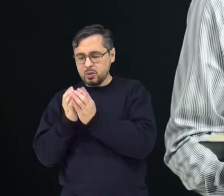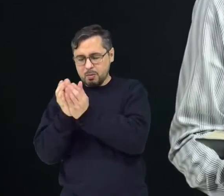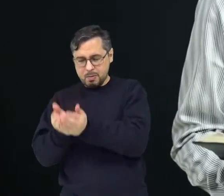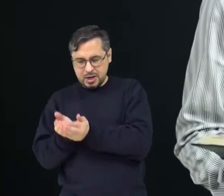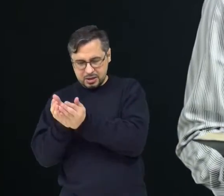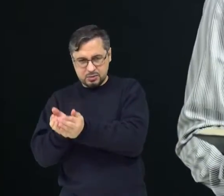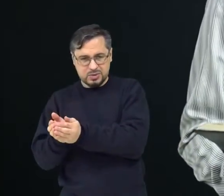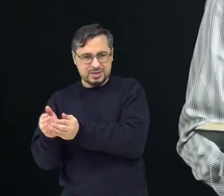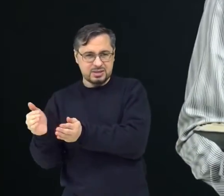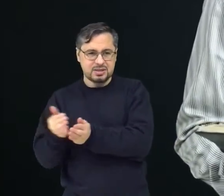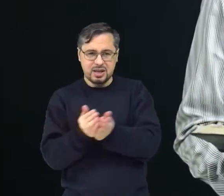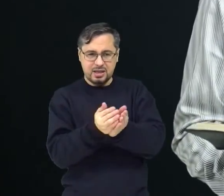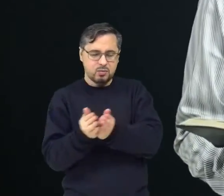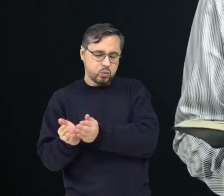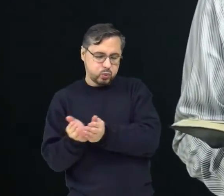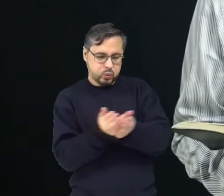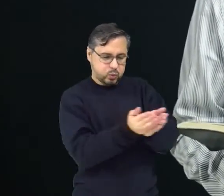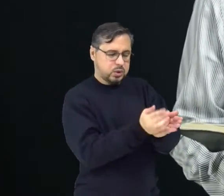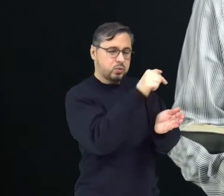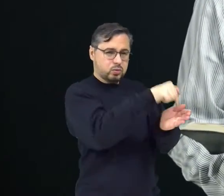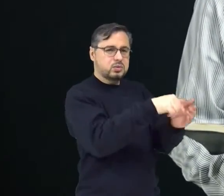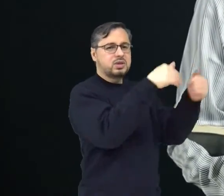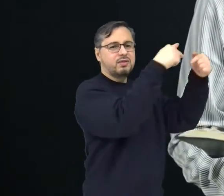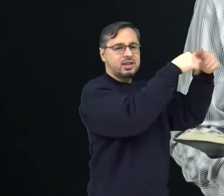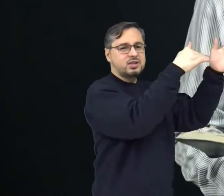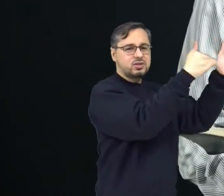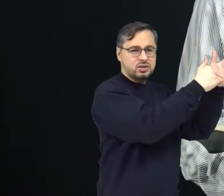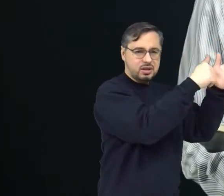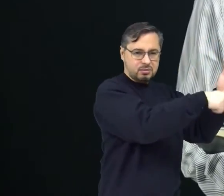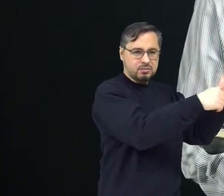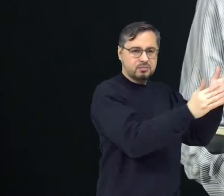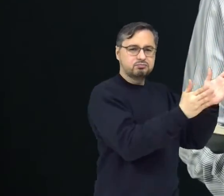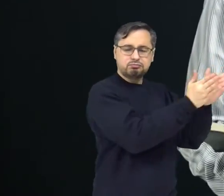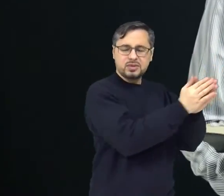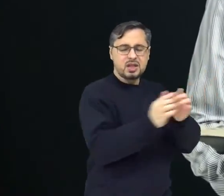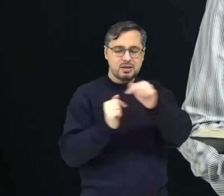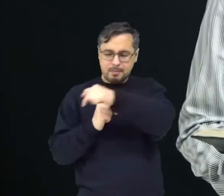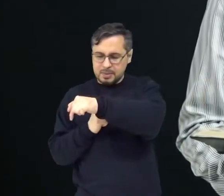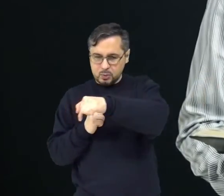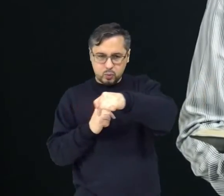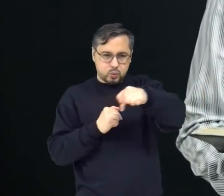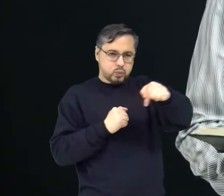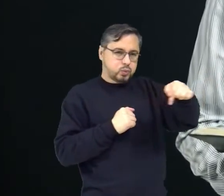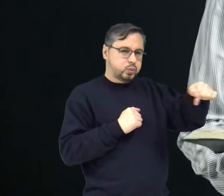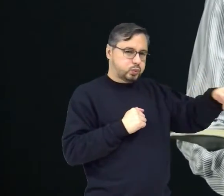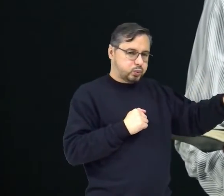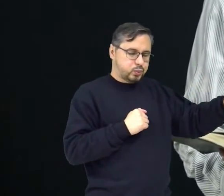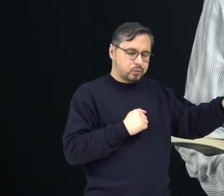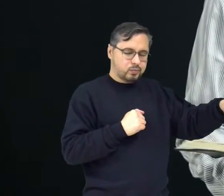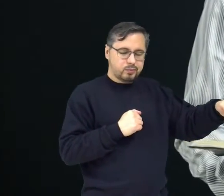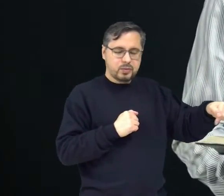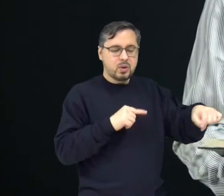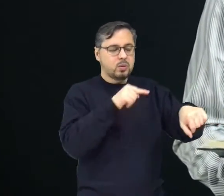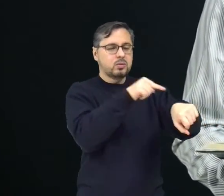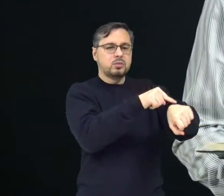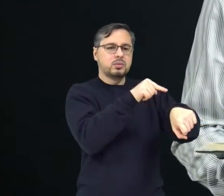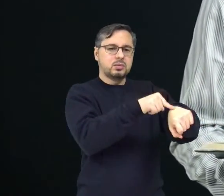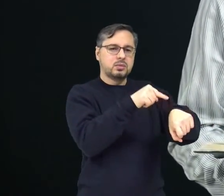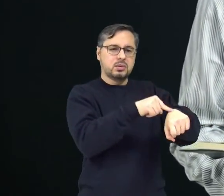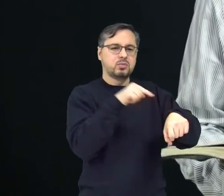onde deveriam chegar. E toda essa extensão ou este percurso é o tempo da nossa